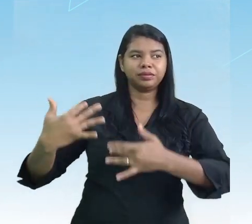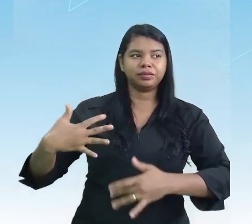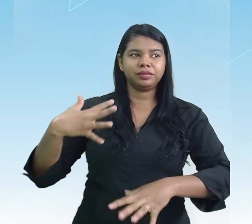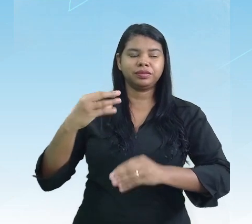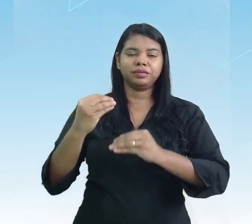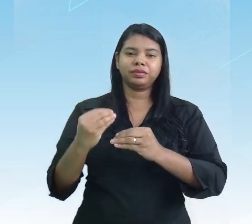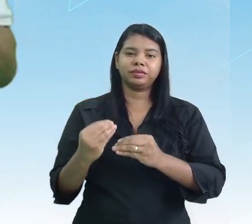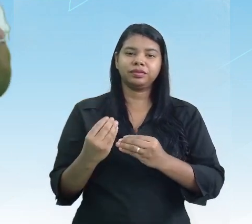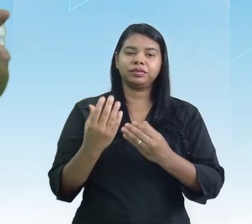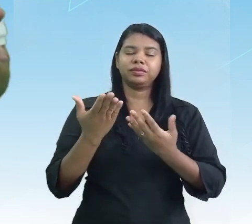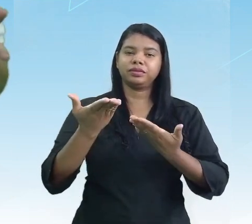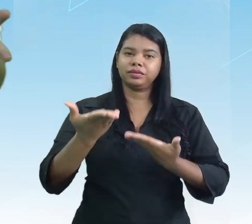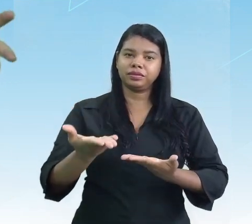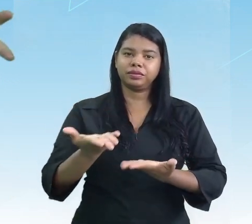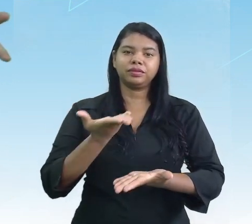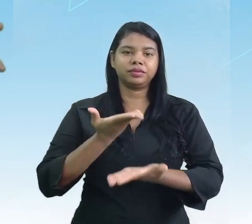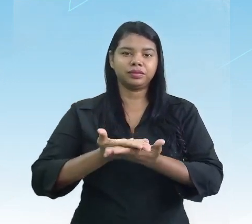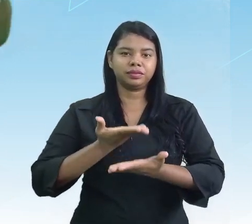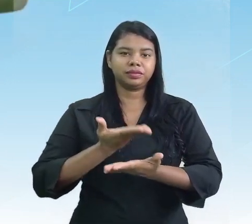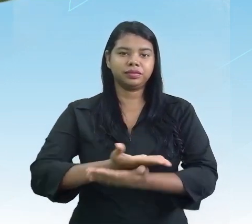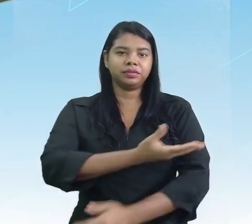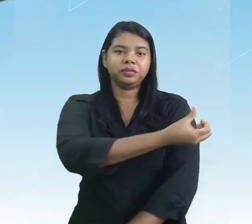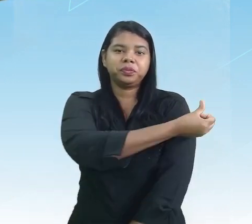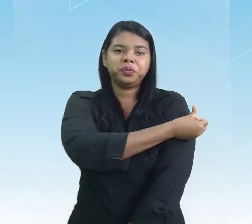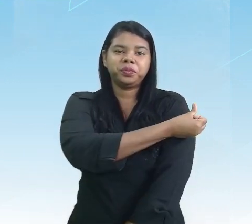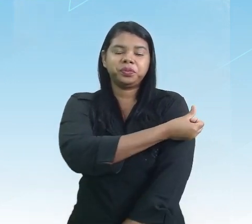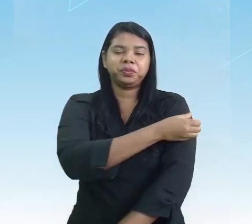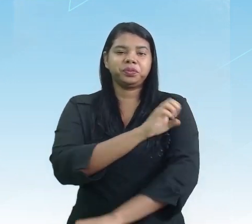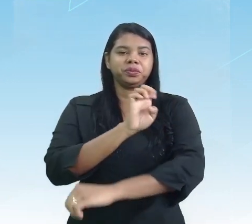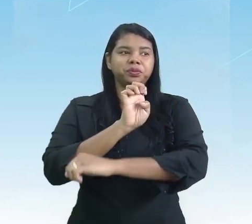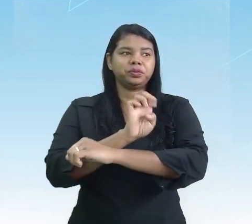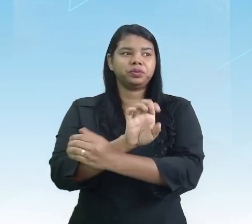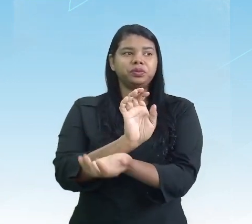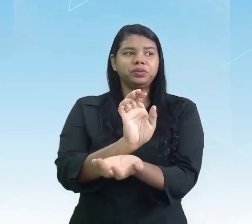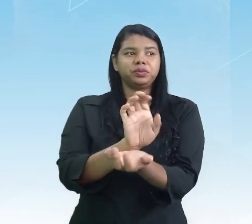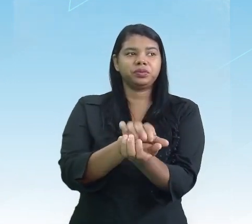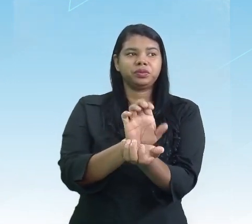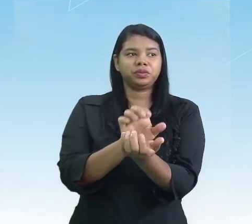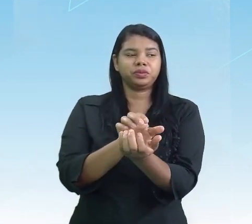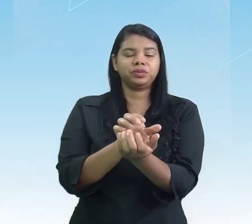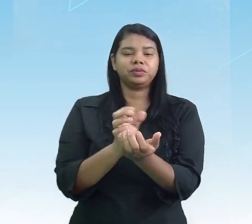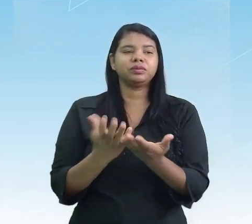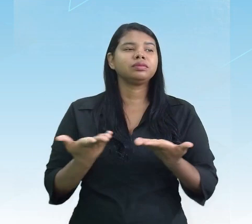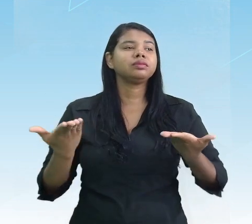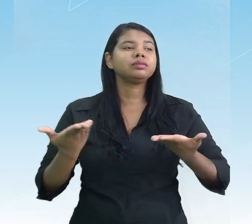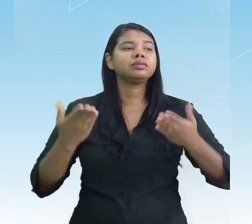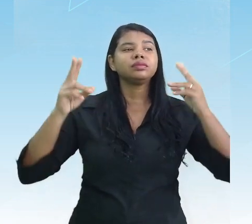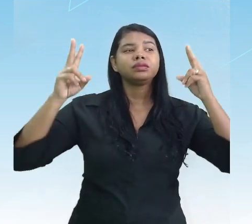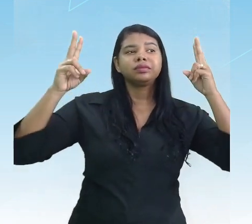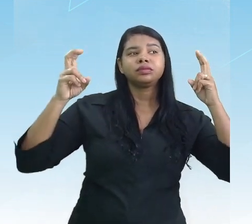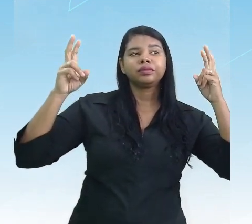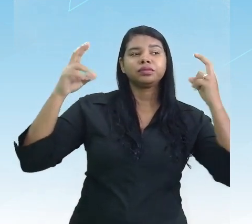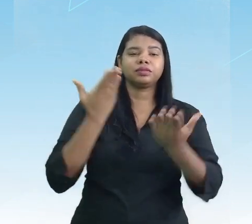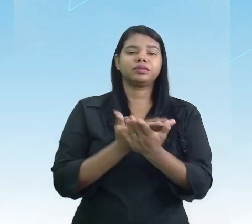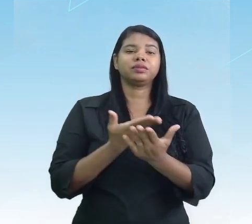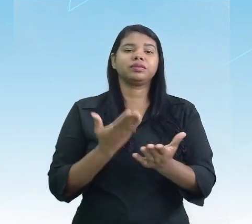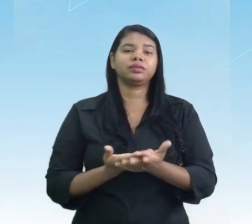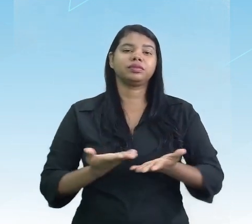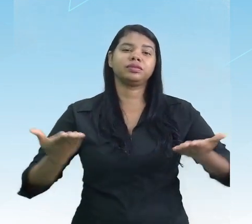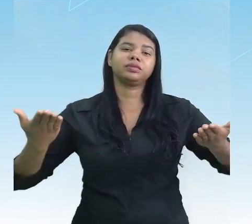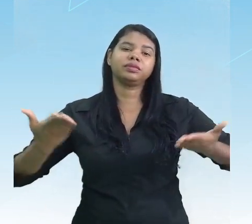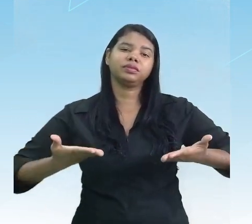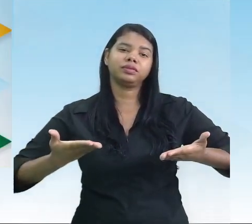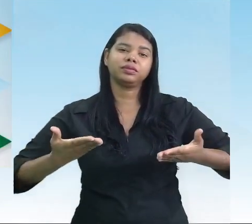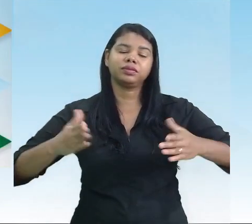para você, estudante do sexto ano do estado de Pernambuco. Mas qual será o tema da aula de hoje? Como